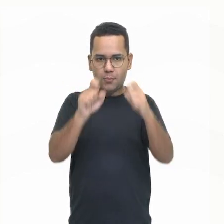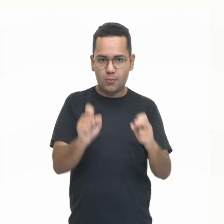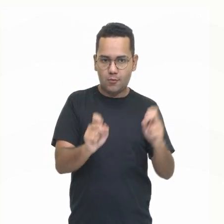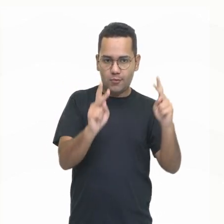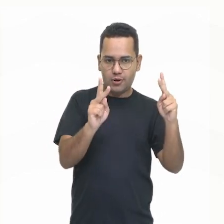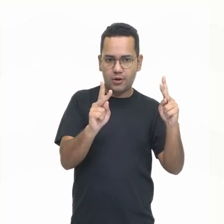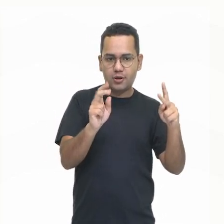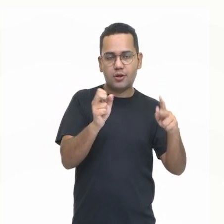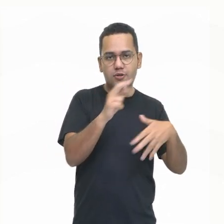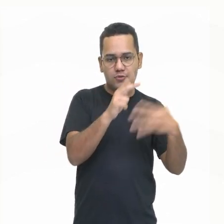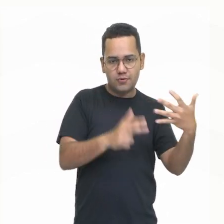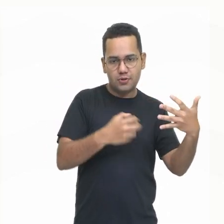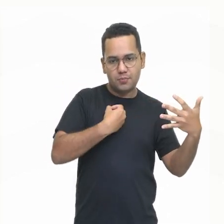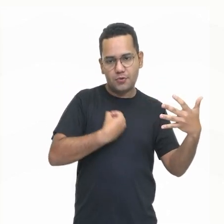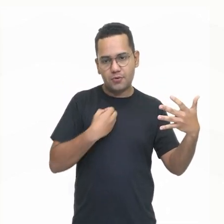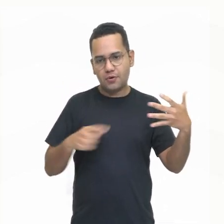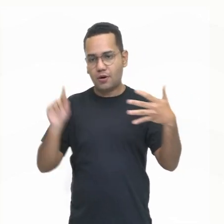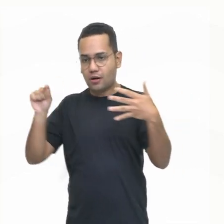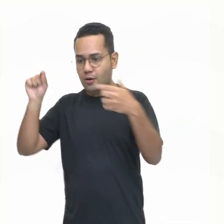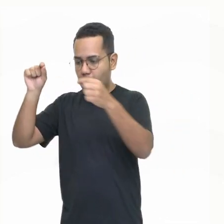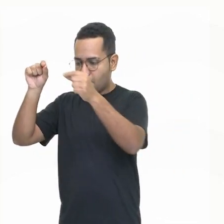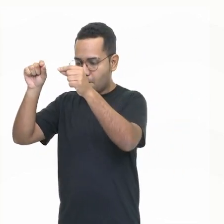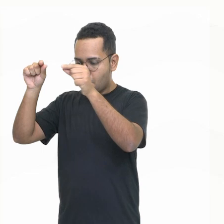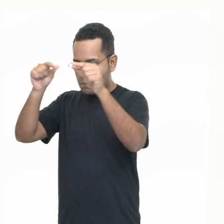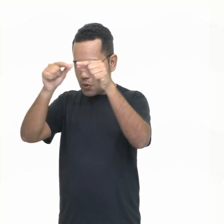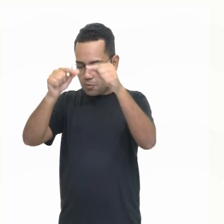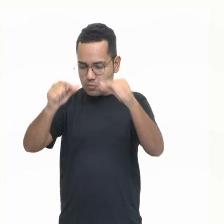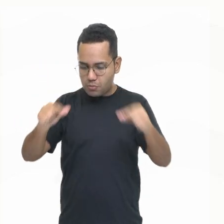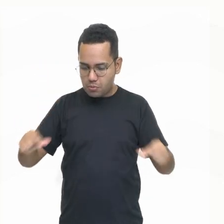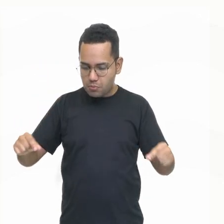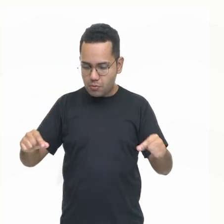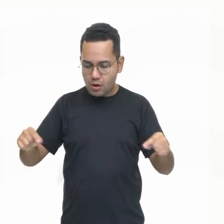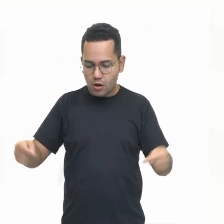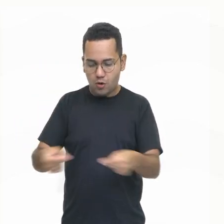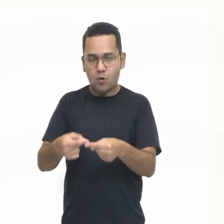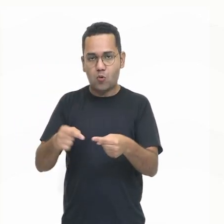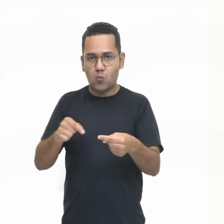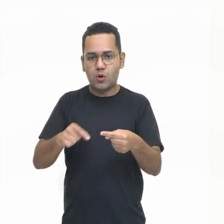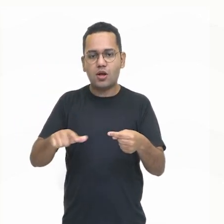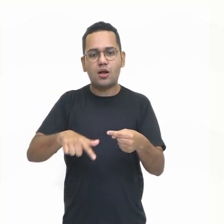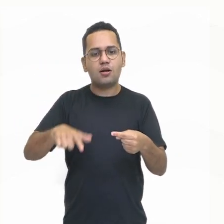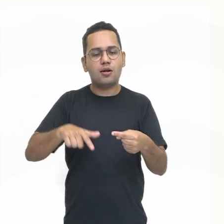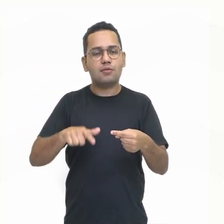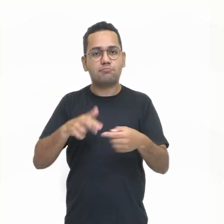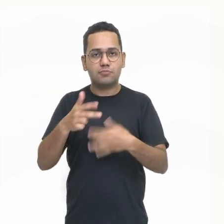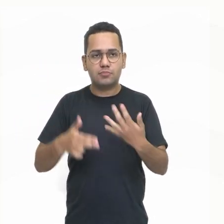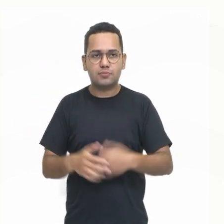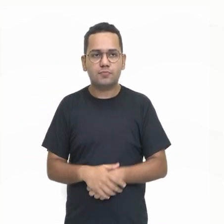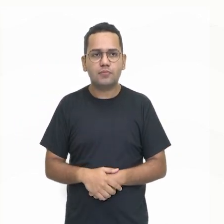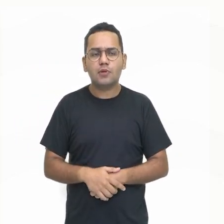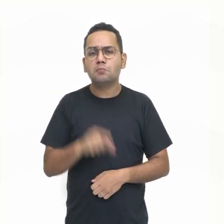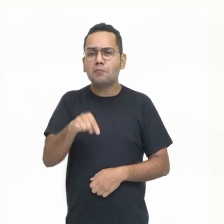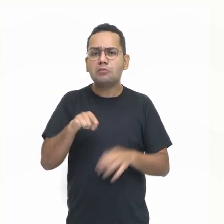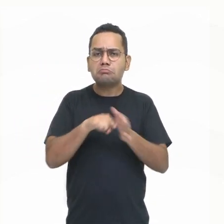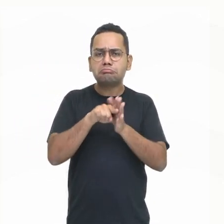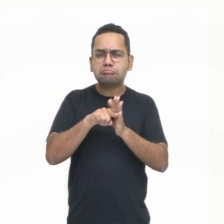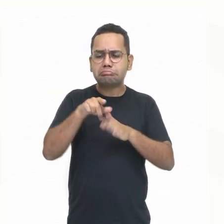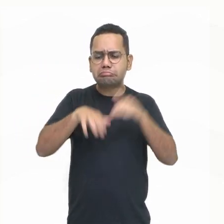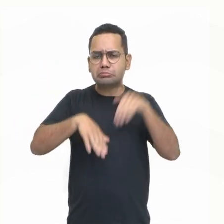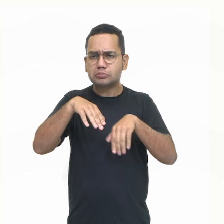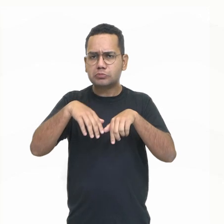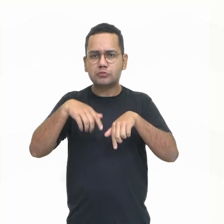encontraram, né, para que eles classificassem os seres vivos que estavam sendo descobertos